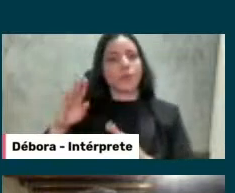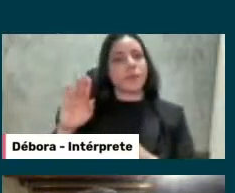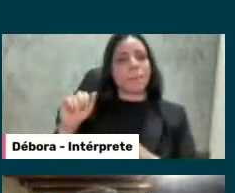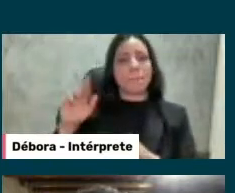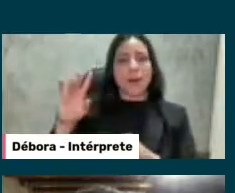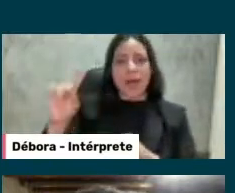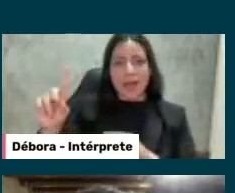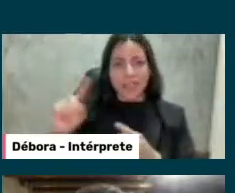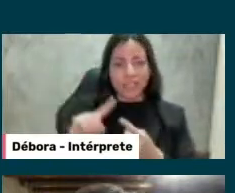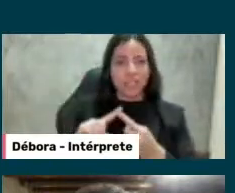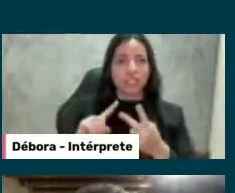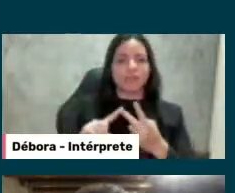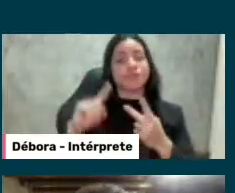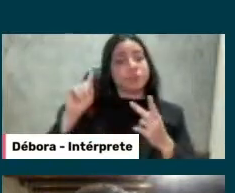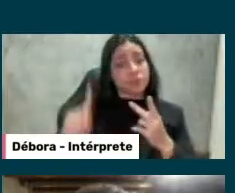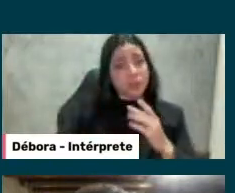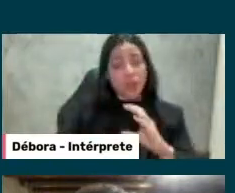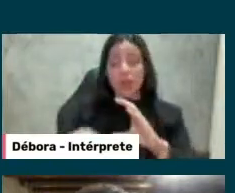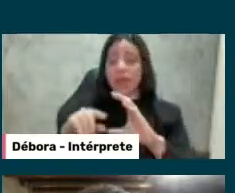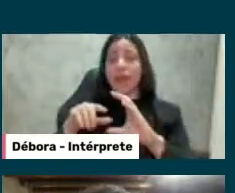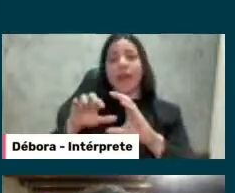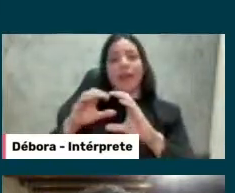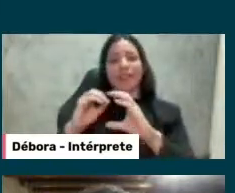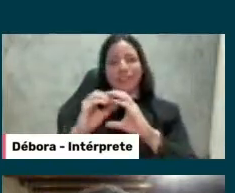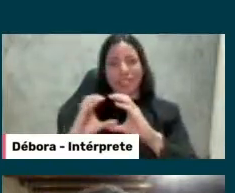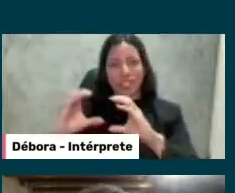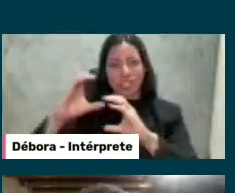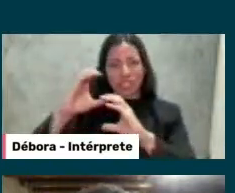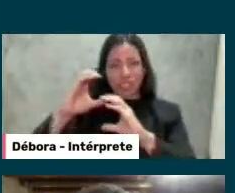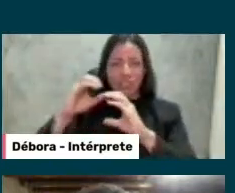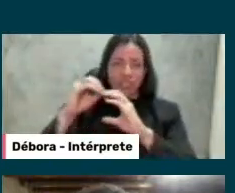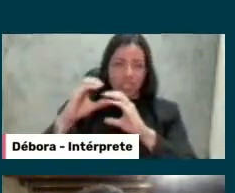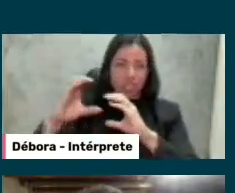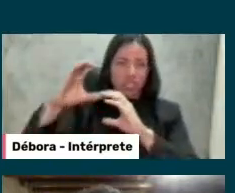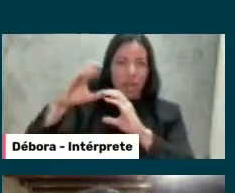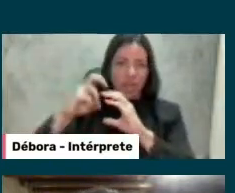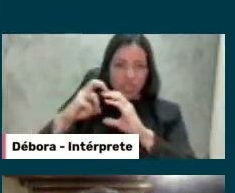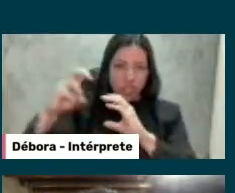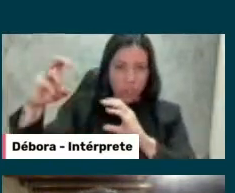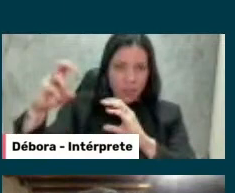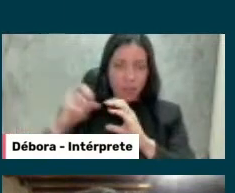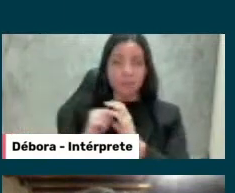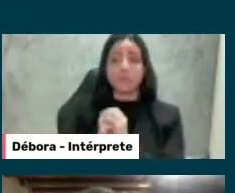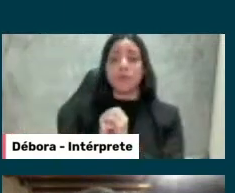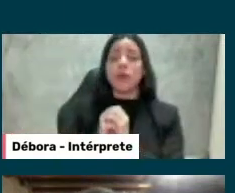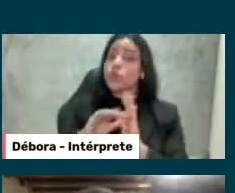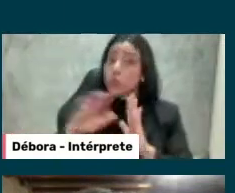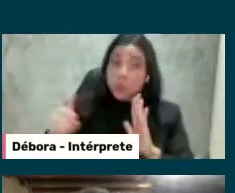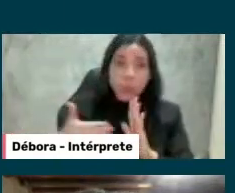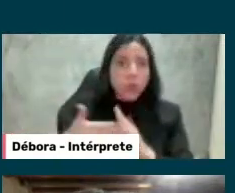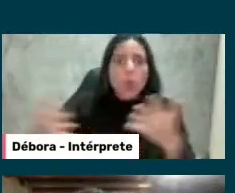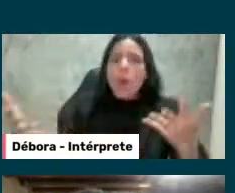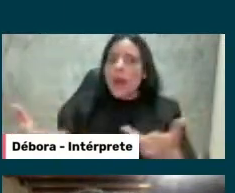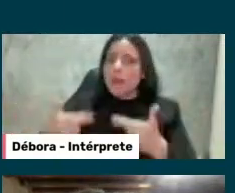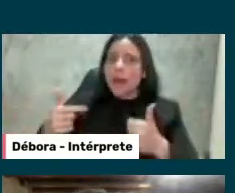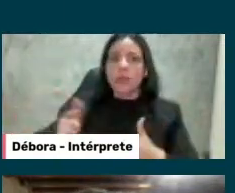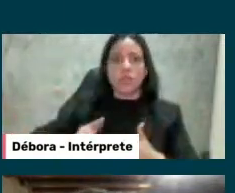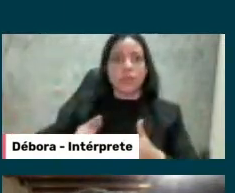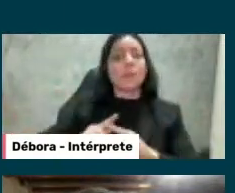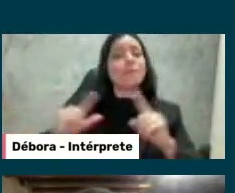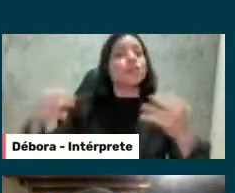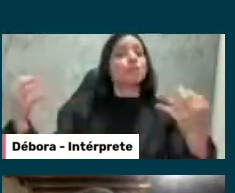ChatGPT. Tudo isso com muita qualidade, mas não perfeita, né? Por quê? Porque